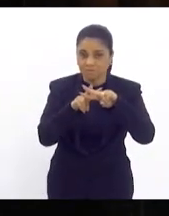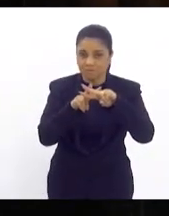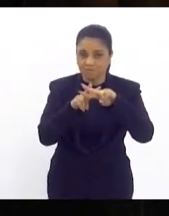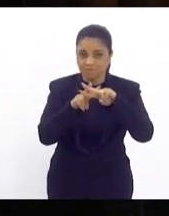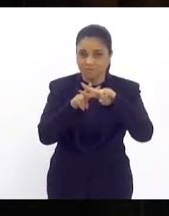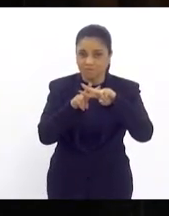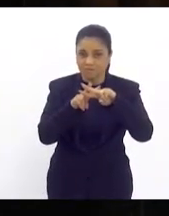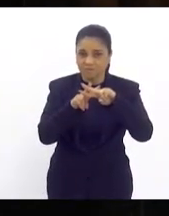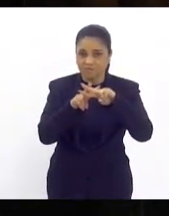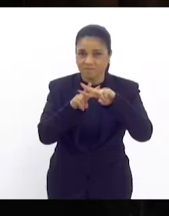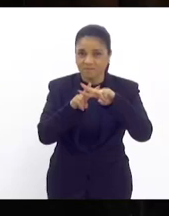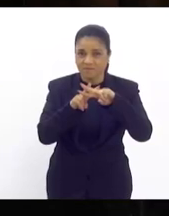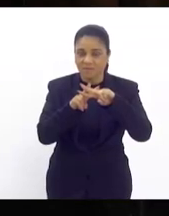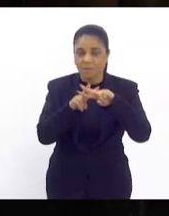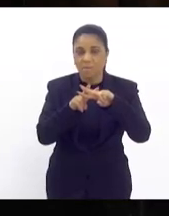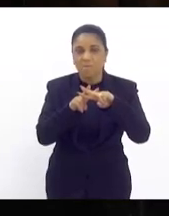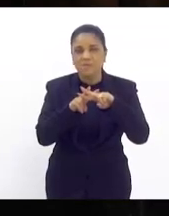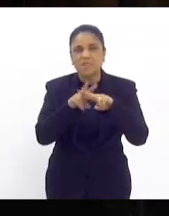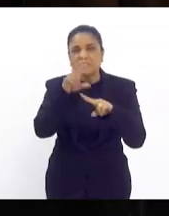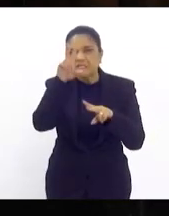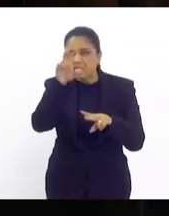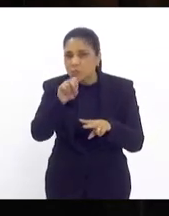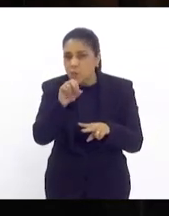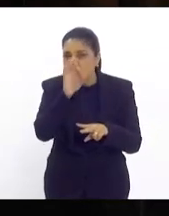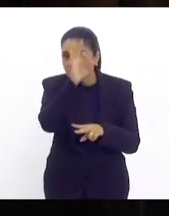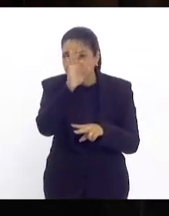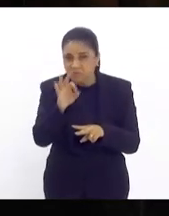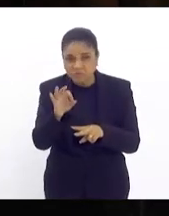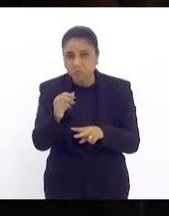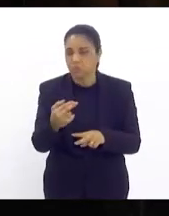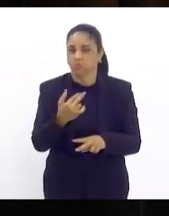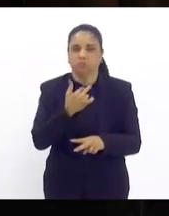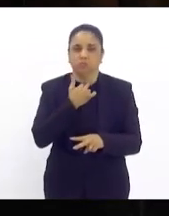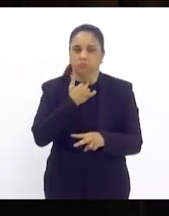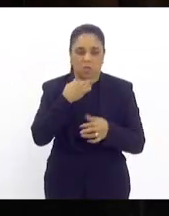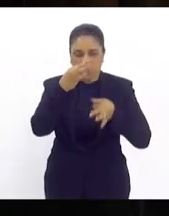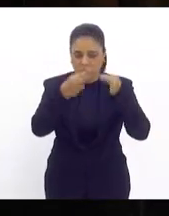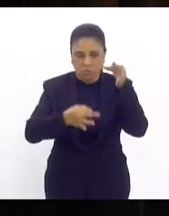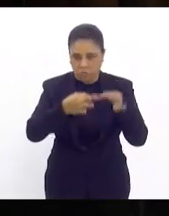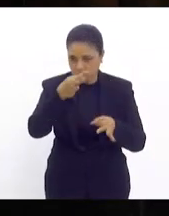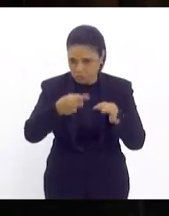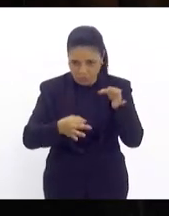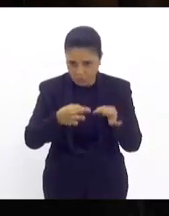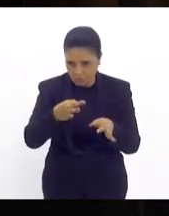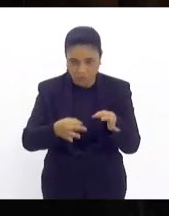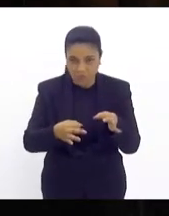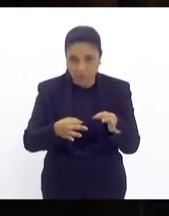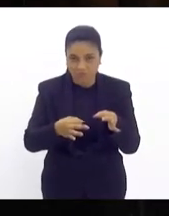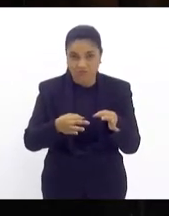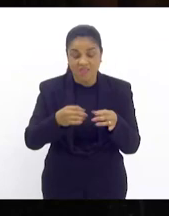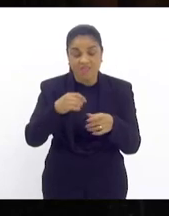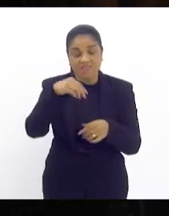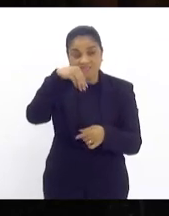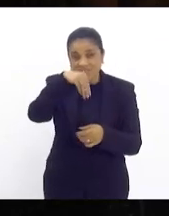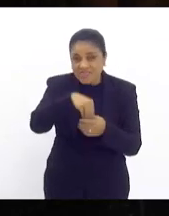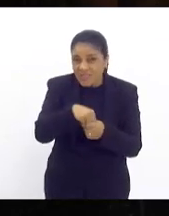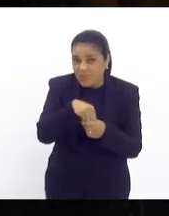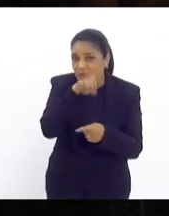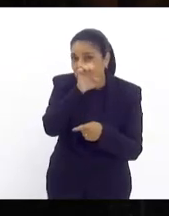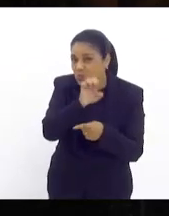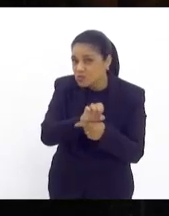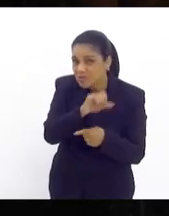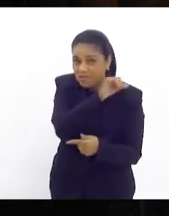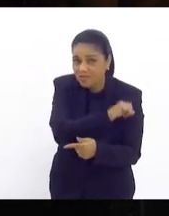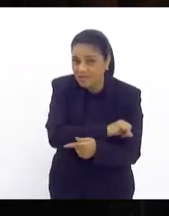encarceradas a metade dessas pessoas sequer foram julgamentos então é dentro desse Rio de Janeiro que